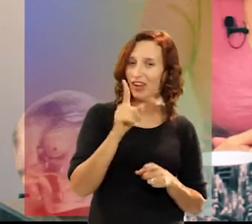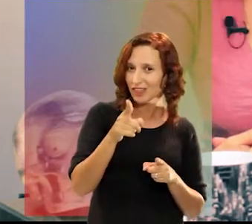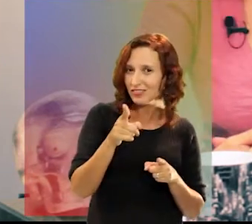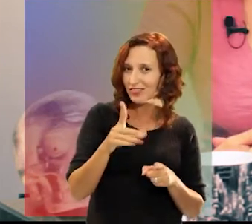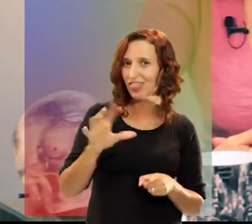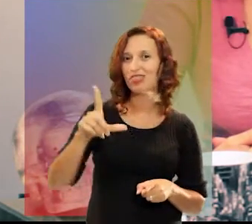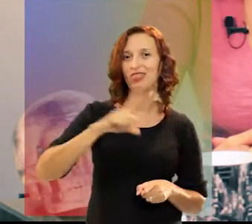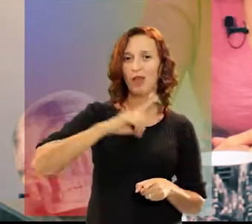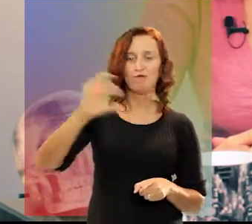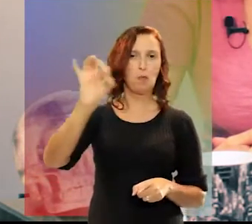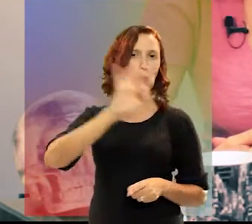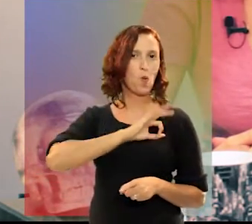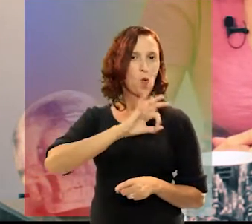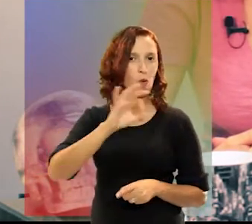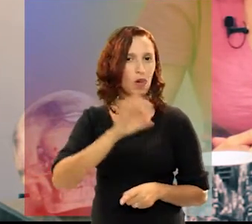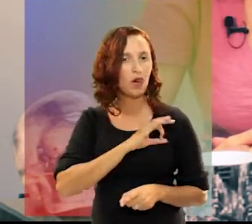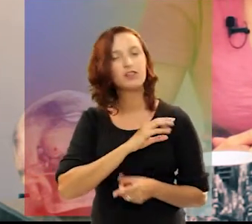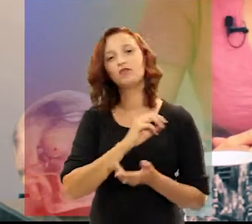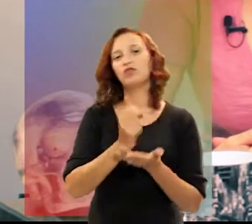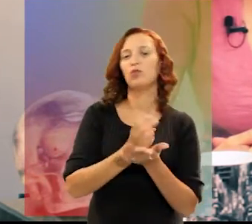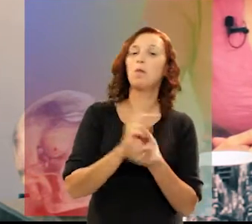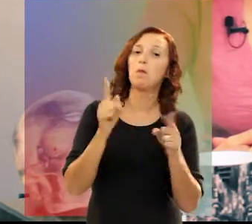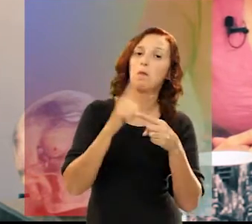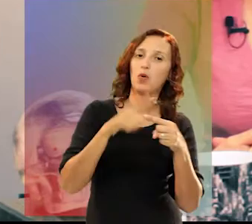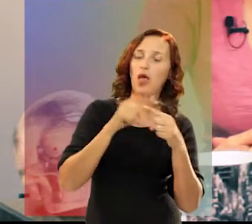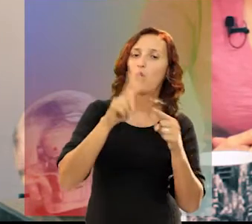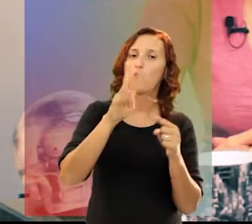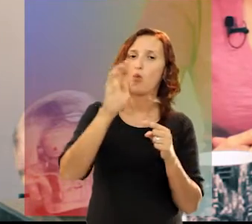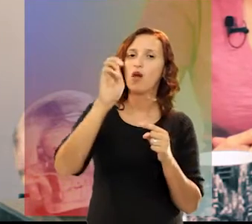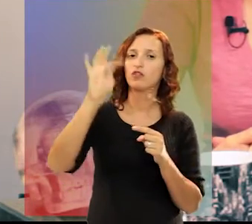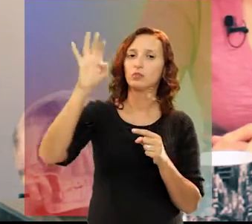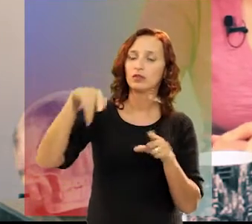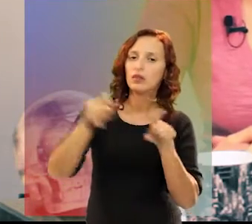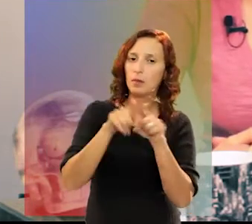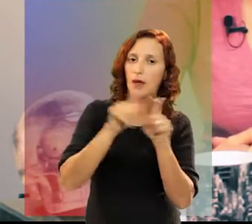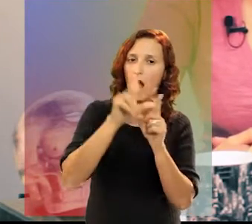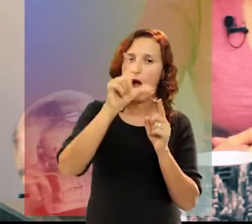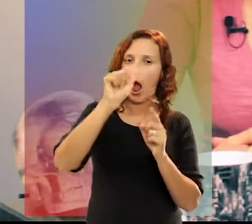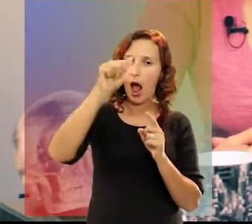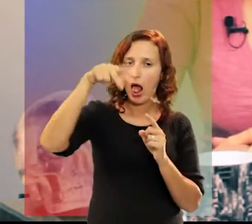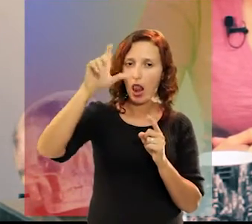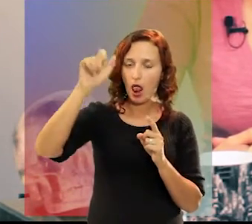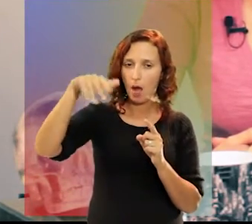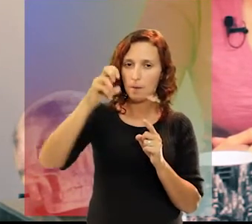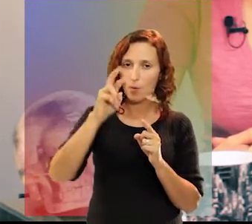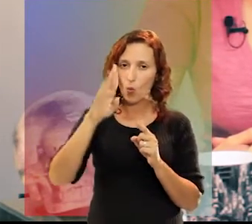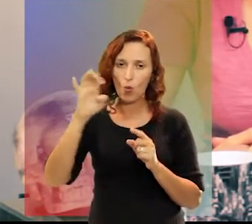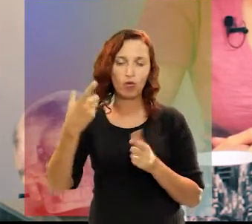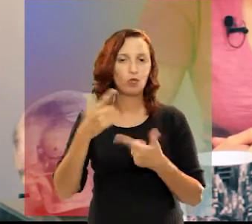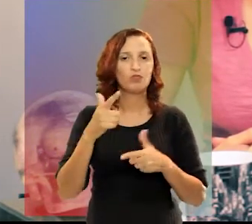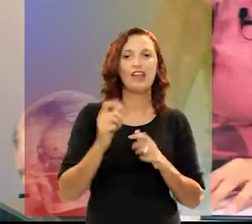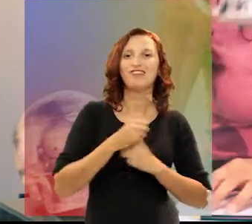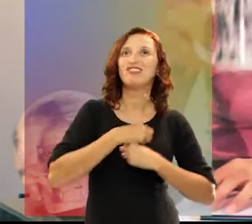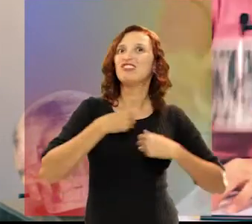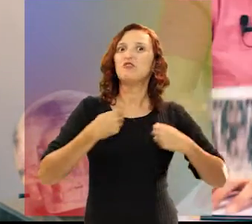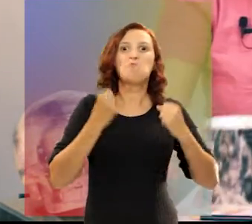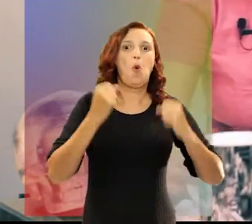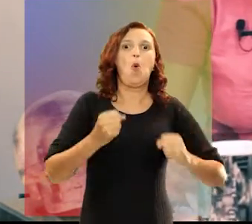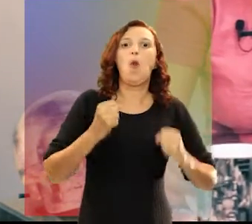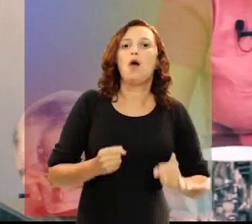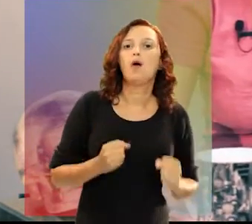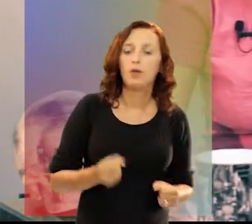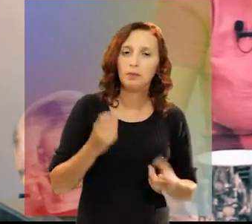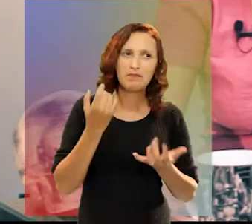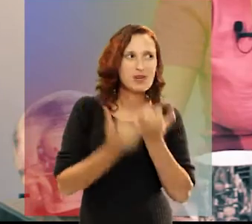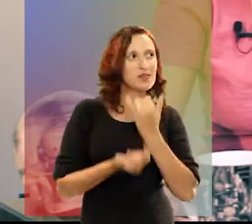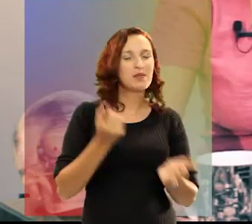vigilantes, super-heróis que não são poderosos, né? Porque o Watchmen é uma obra também do Alan Moore, mas ele não tem super-heróis que são poderosos, né? É uma grande